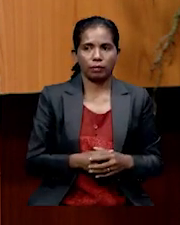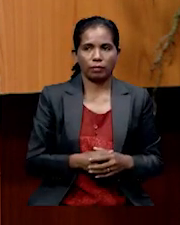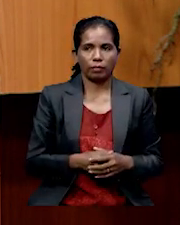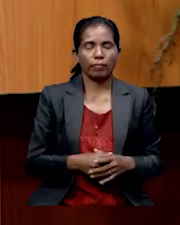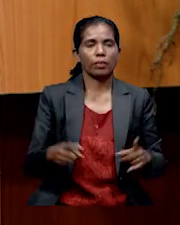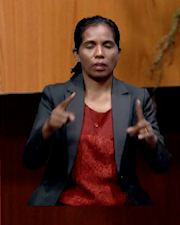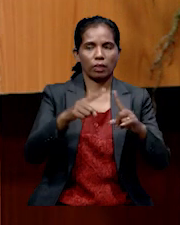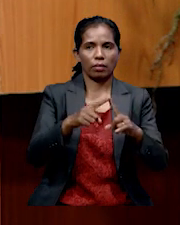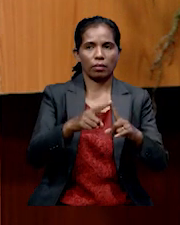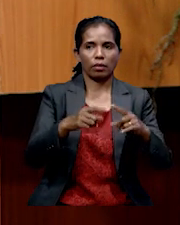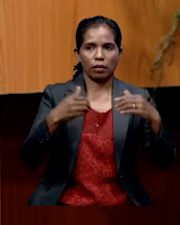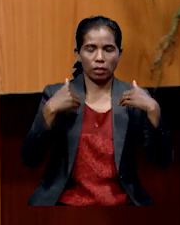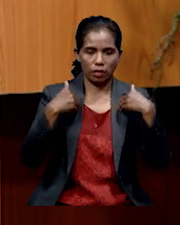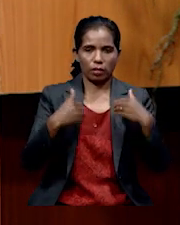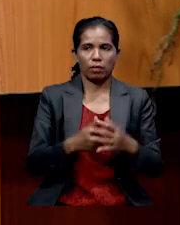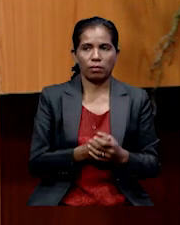tofali, criação de